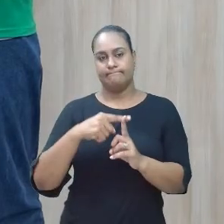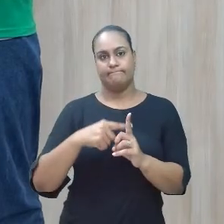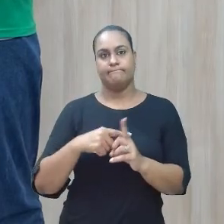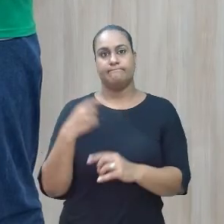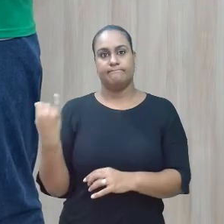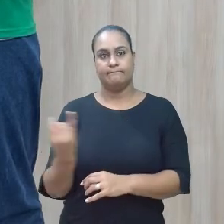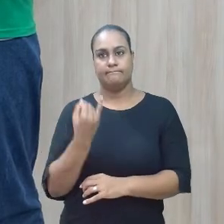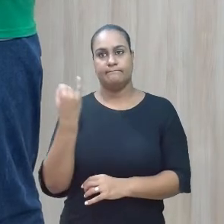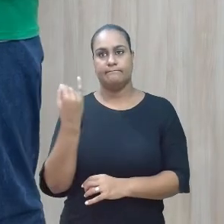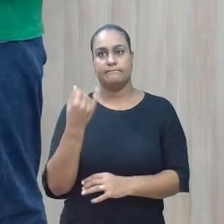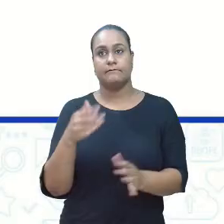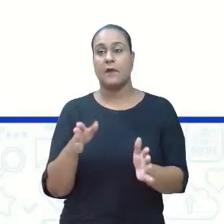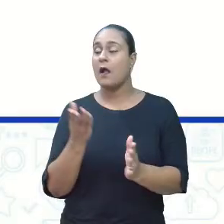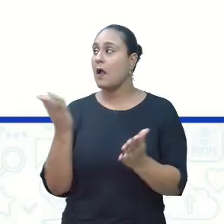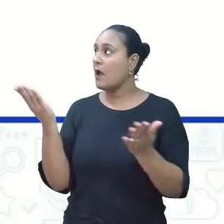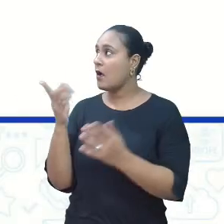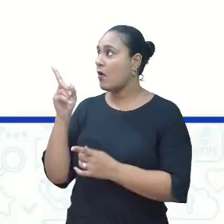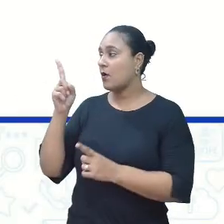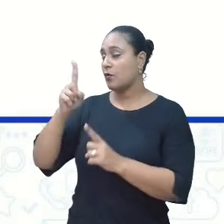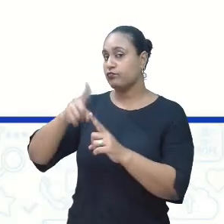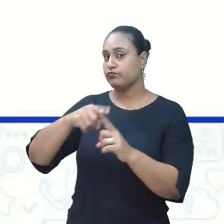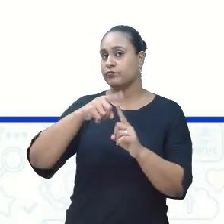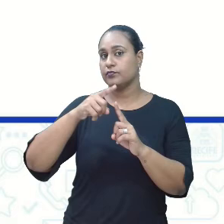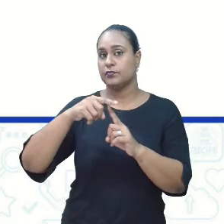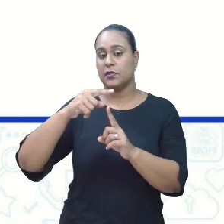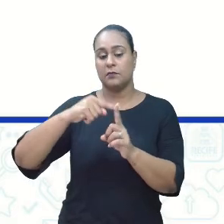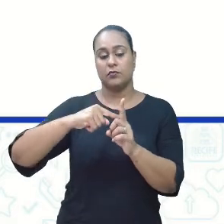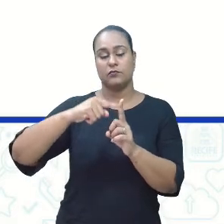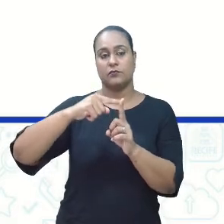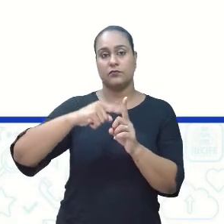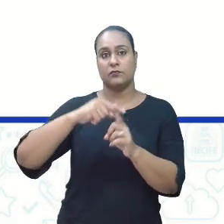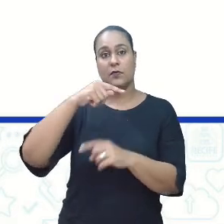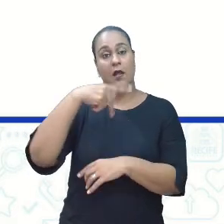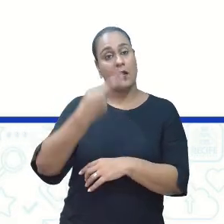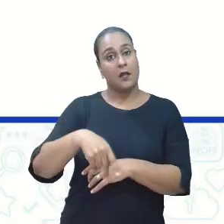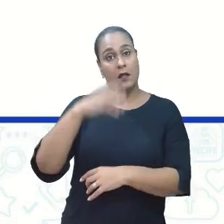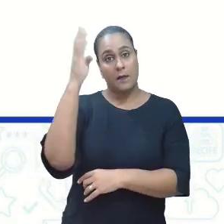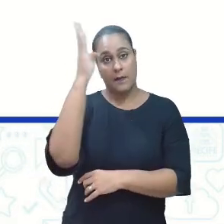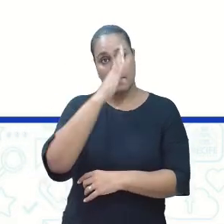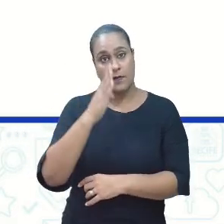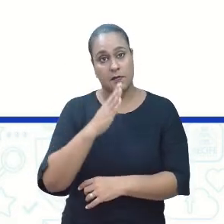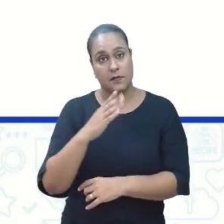E agora chegamos aqui à nossa variação climática. Ó. Vemos que o nosso país tem uma